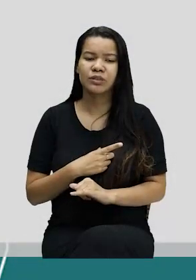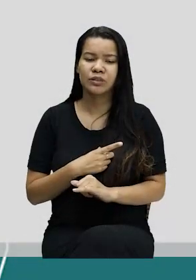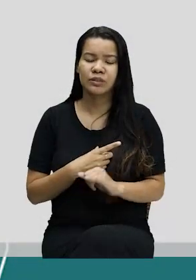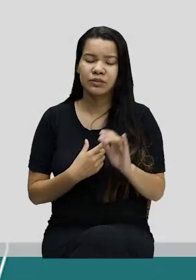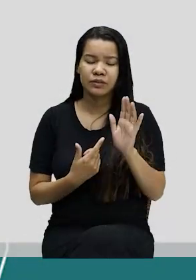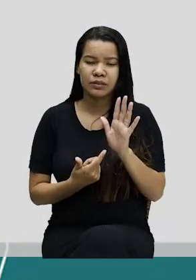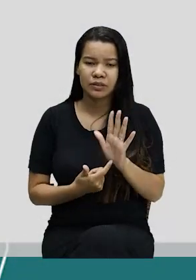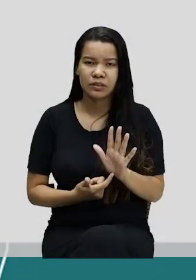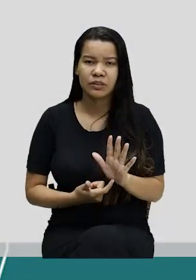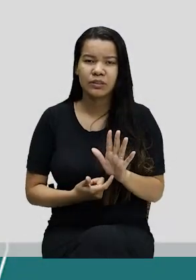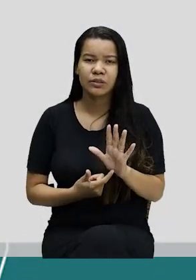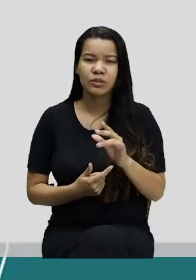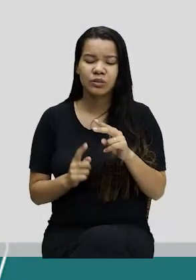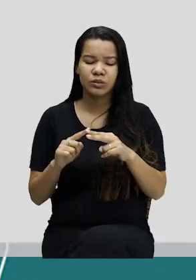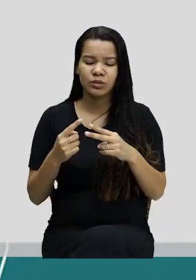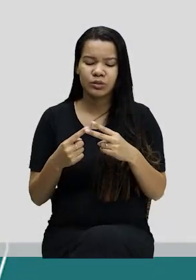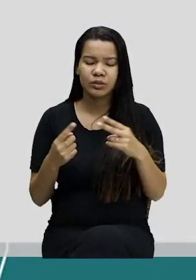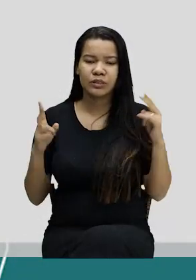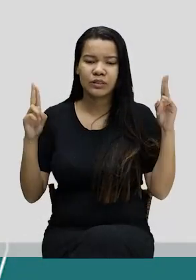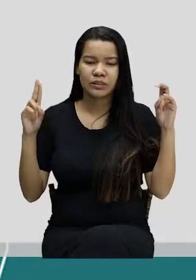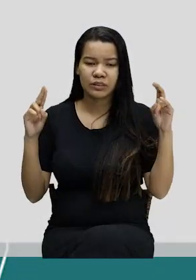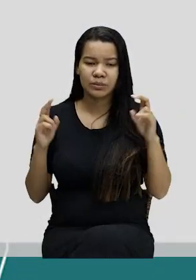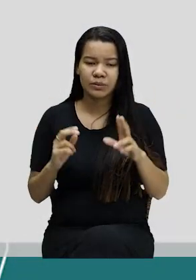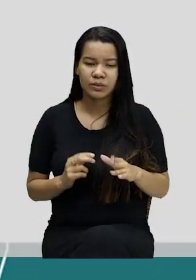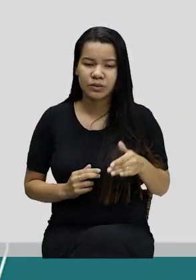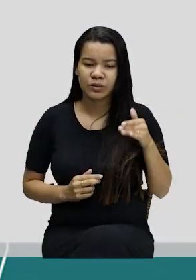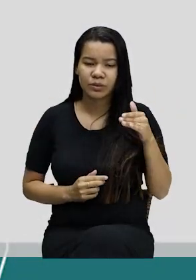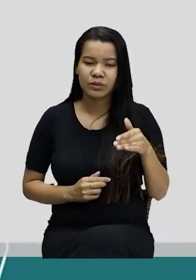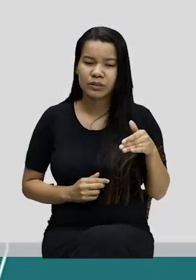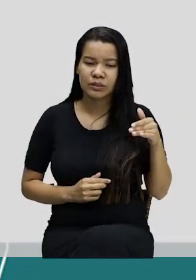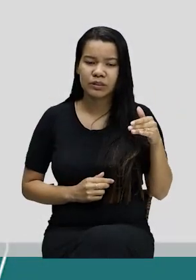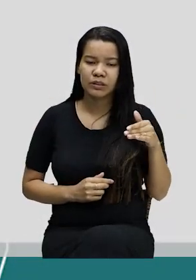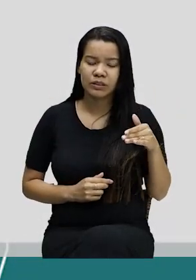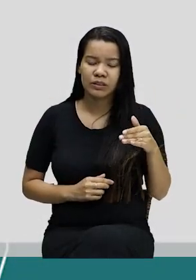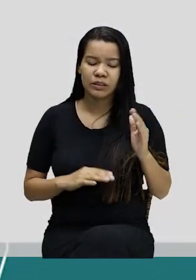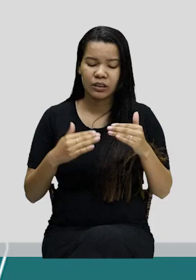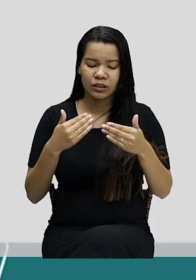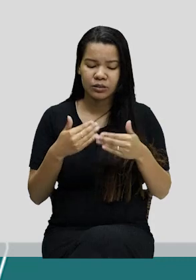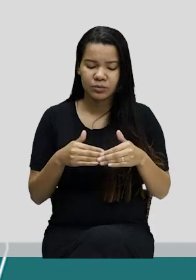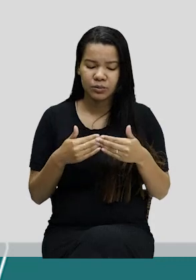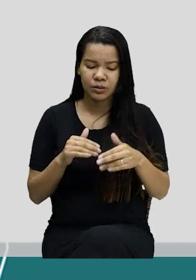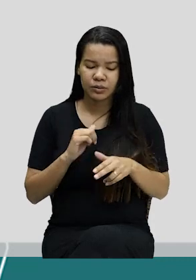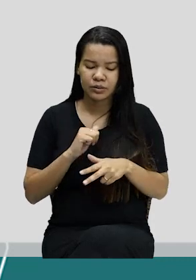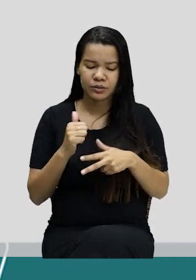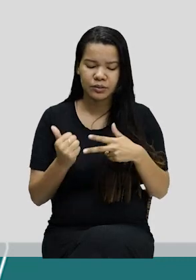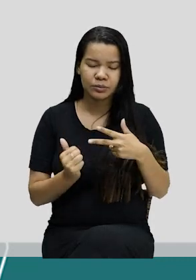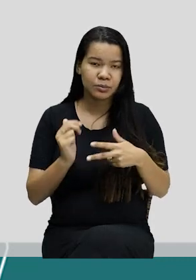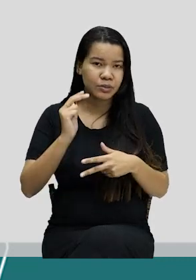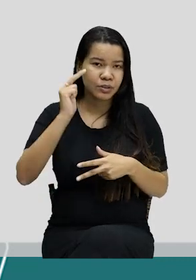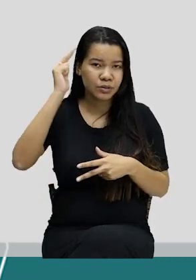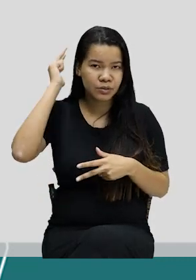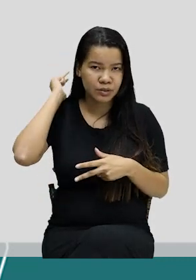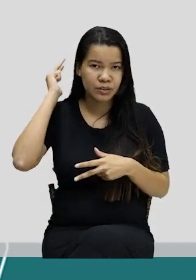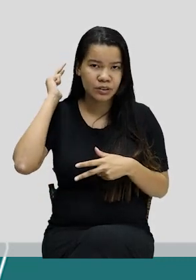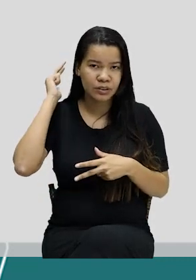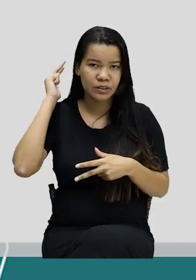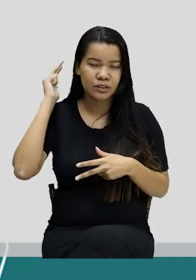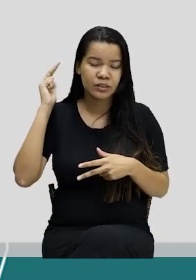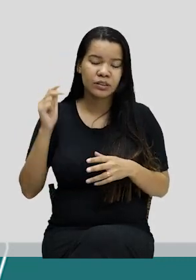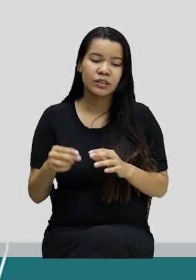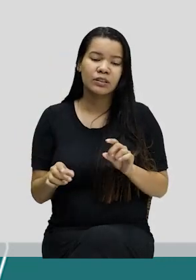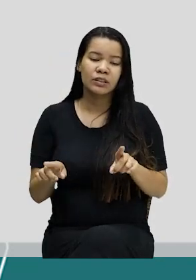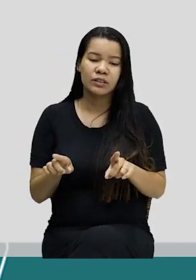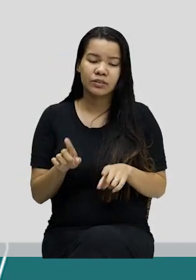temas muito frequentes, tanto nas provas a nível de vestibular, de Enem, certo? E